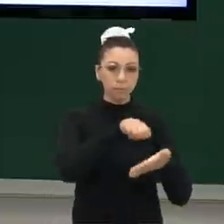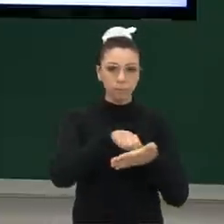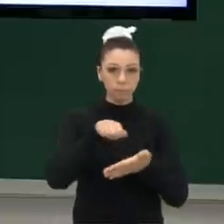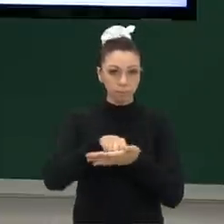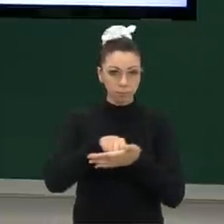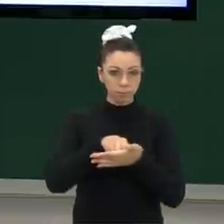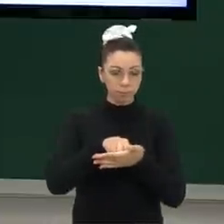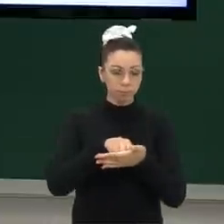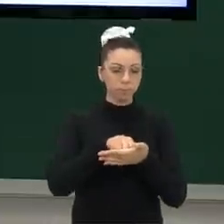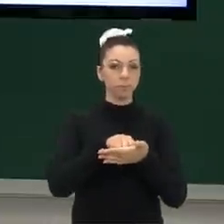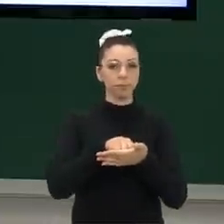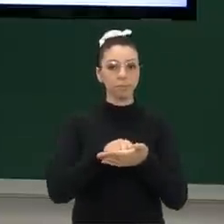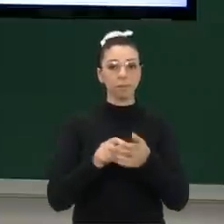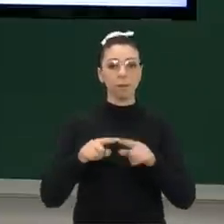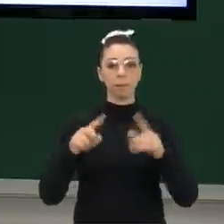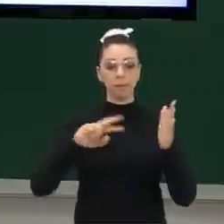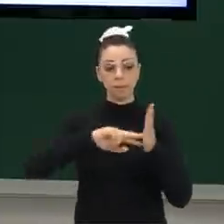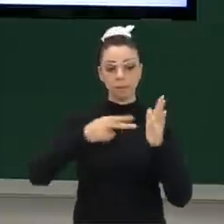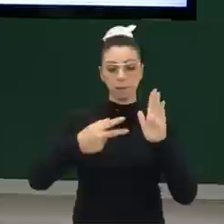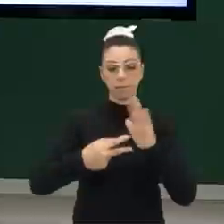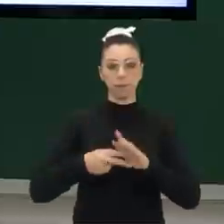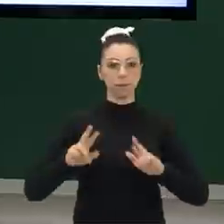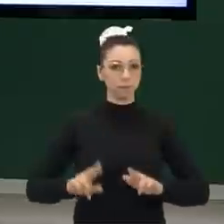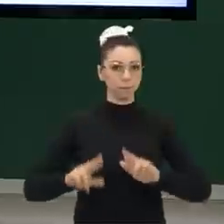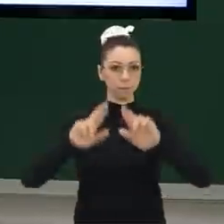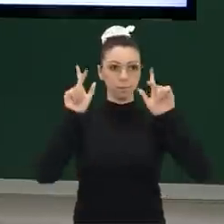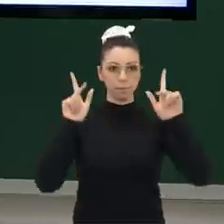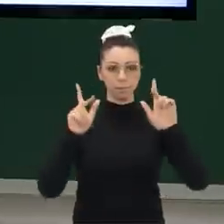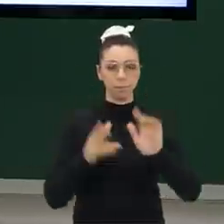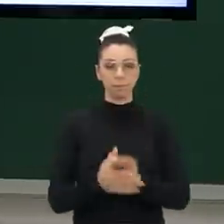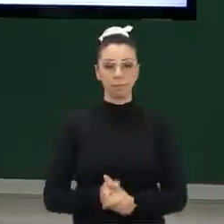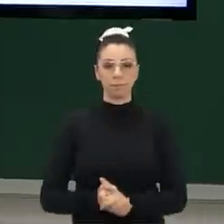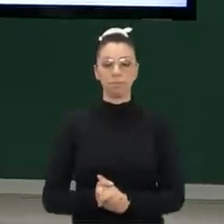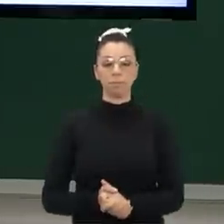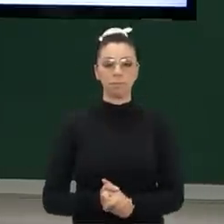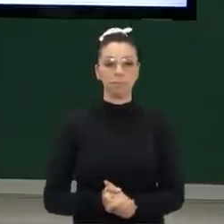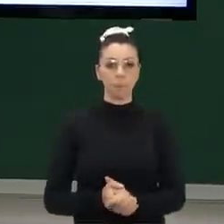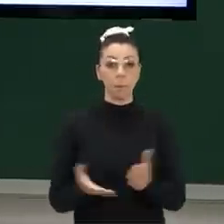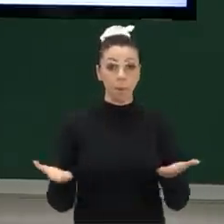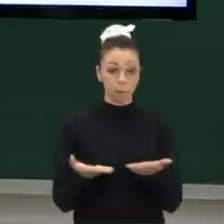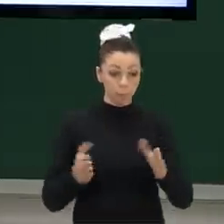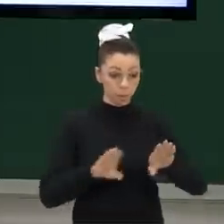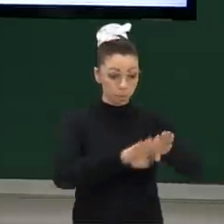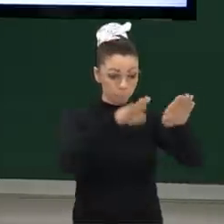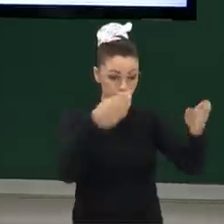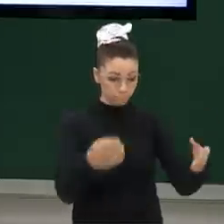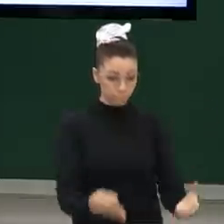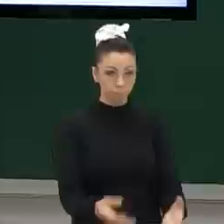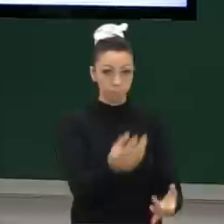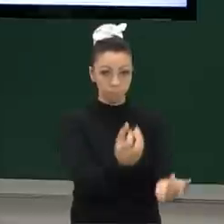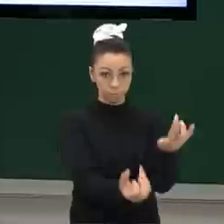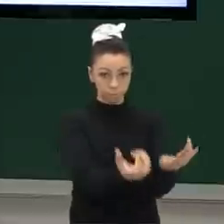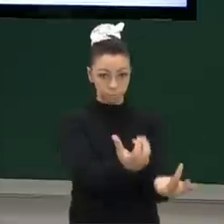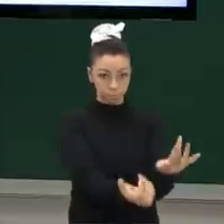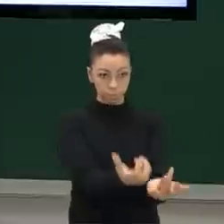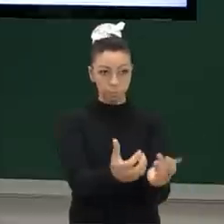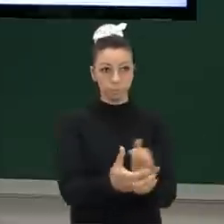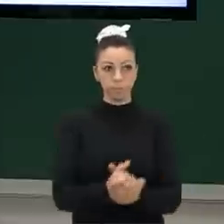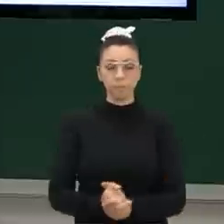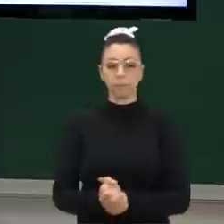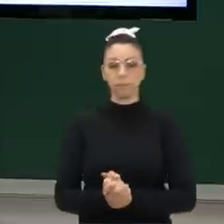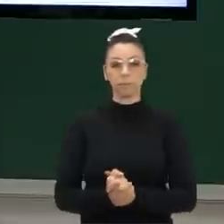significados diferentes. Então, nesse momento, cooker é o fogão. Próxima